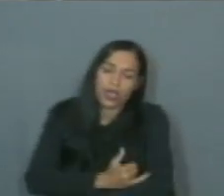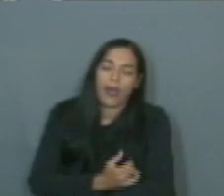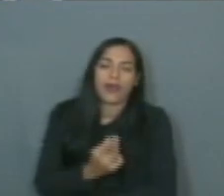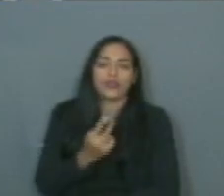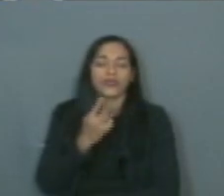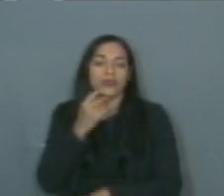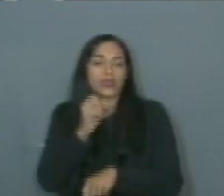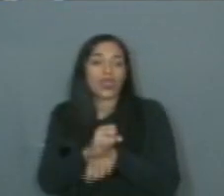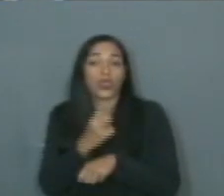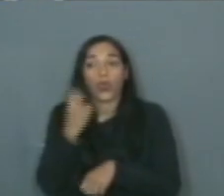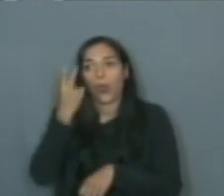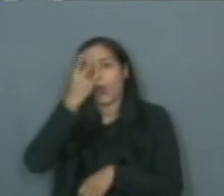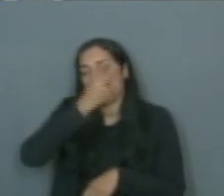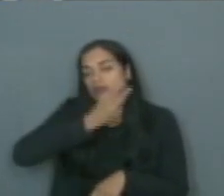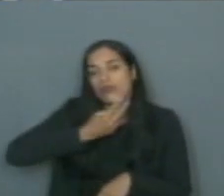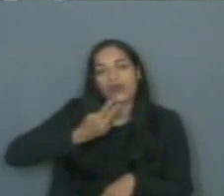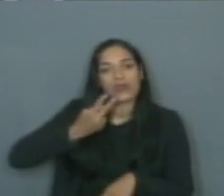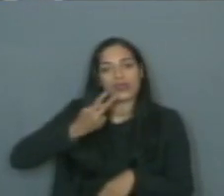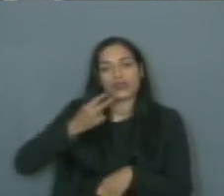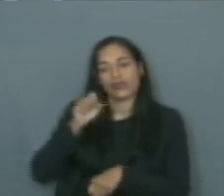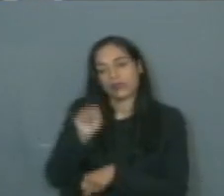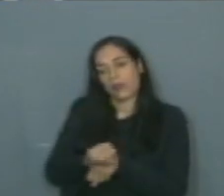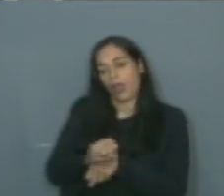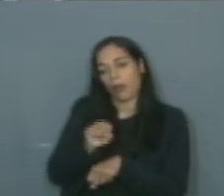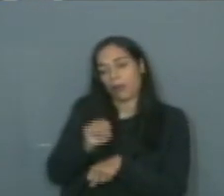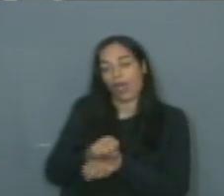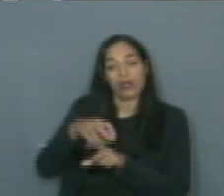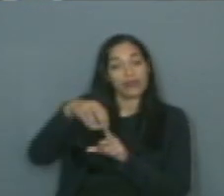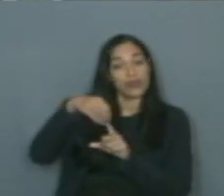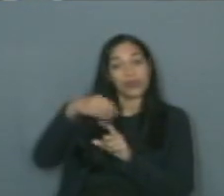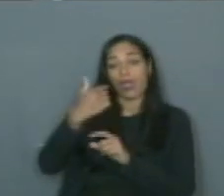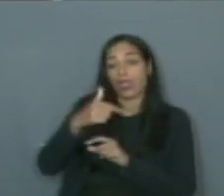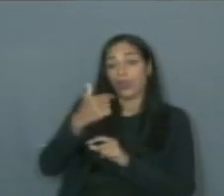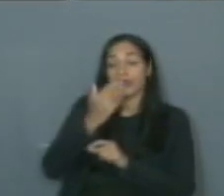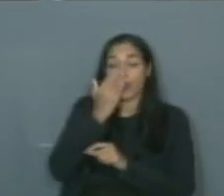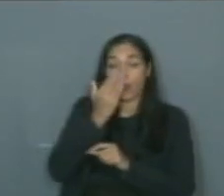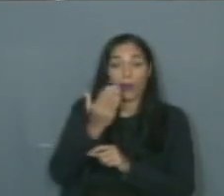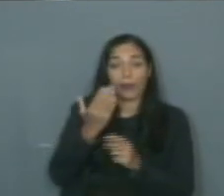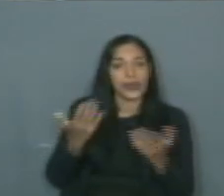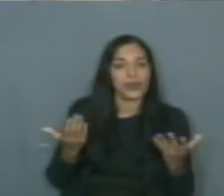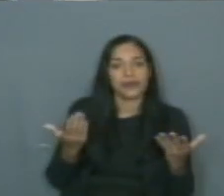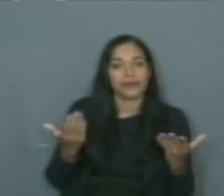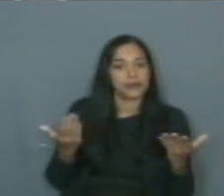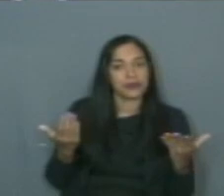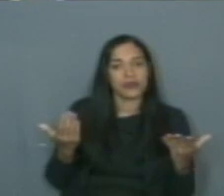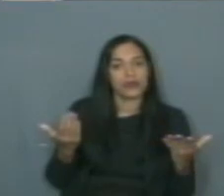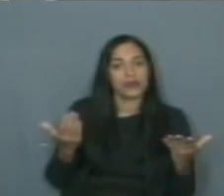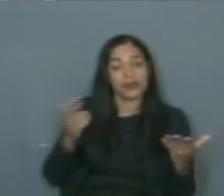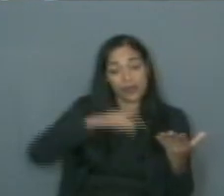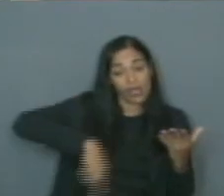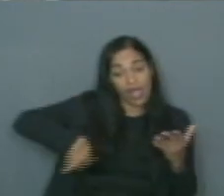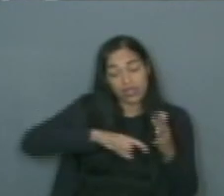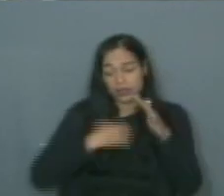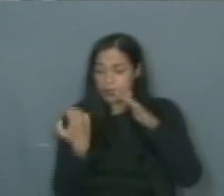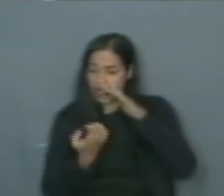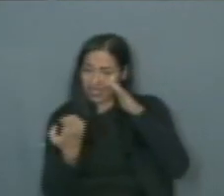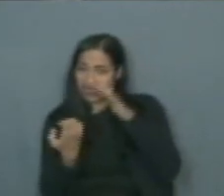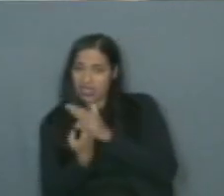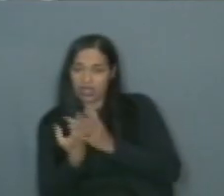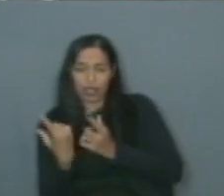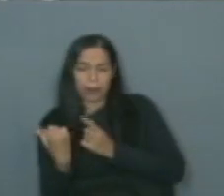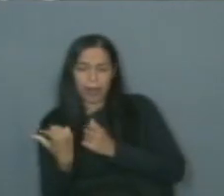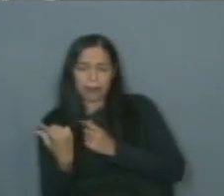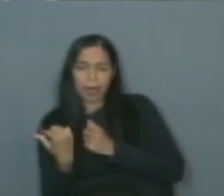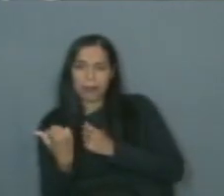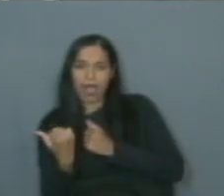na parada de ônibus. Porque não tinham vocês. E esses empresários só querem comer o